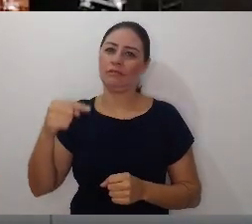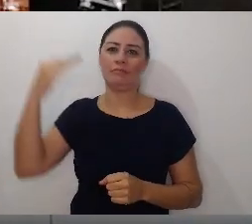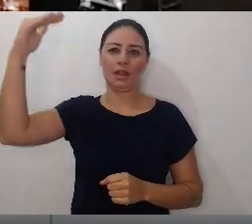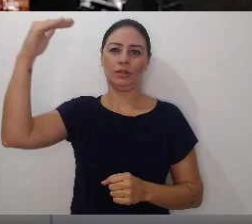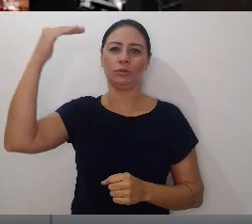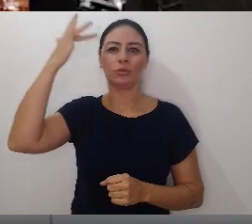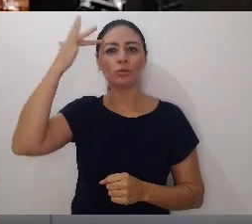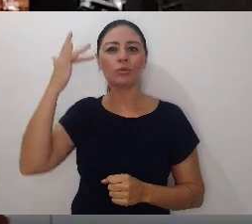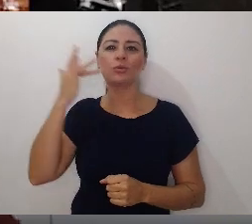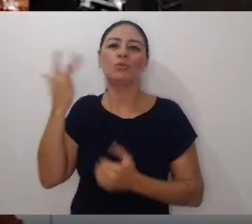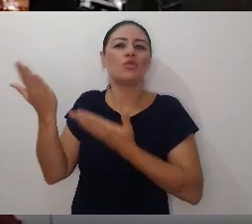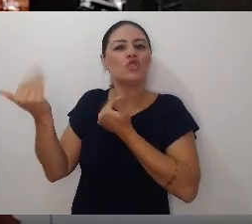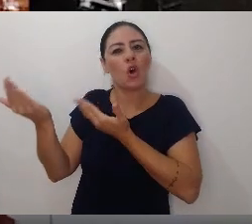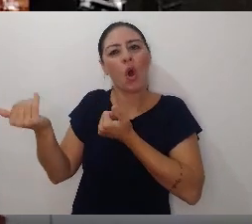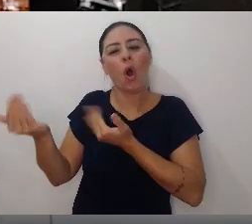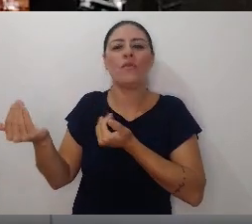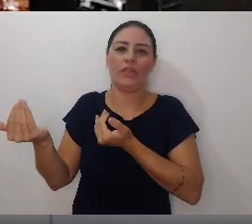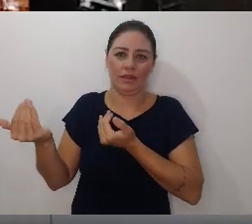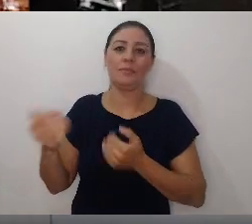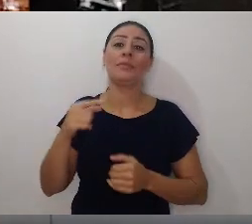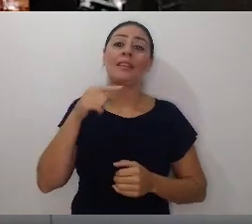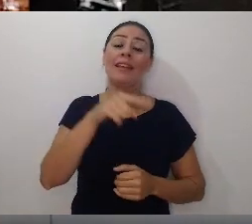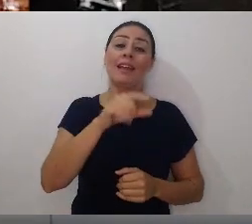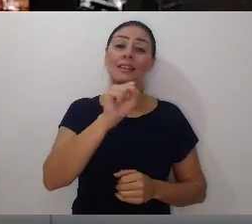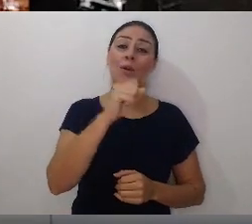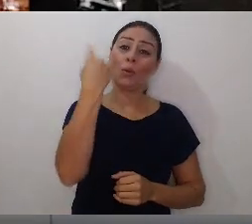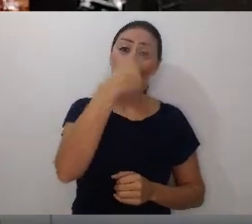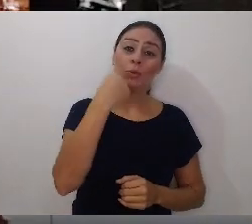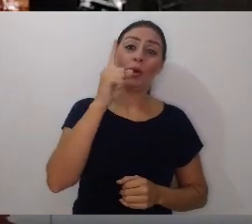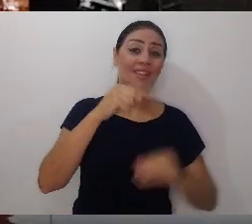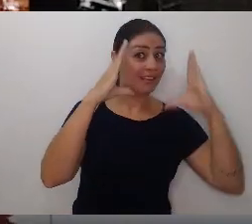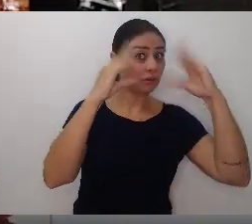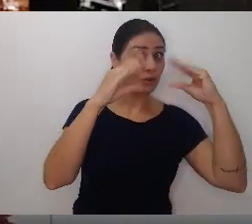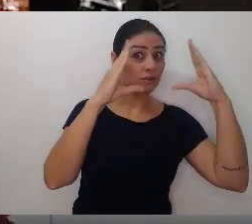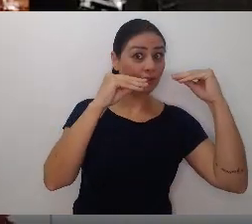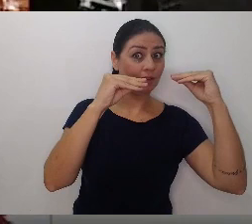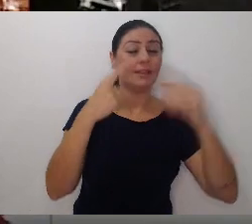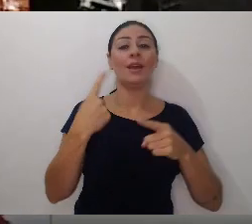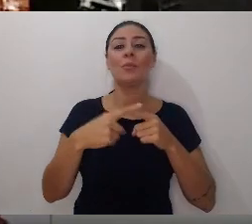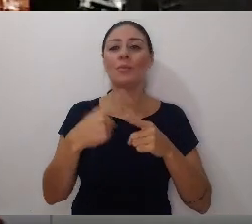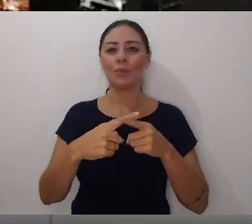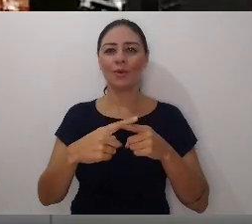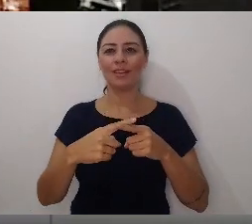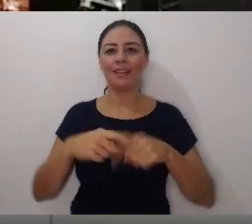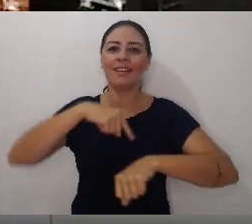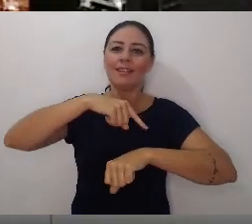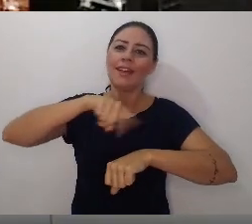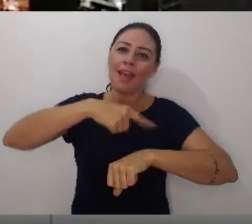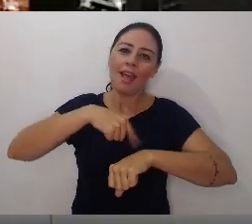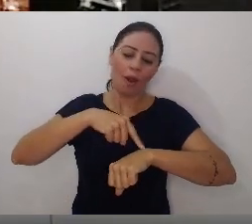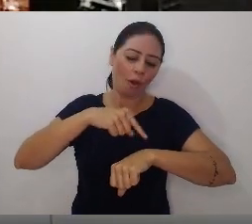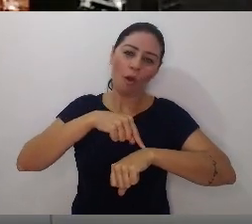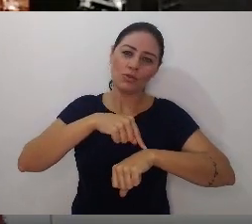coisa para jovem adulto, seria de 9 a 10 horas. E essas horas, elas têm que ser noturnas, elas têm que